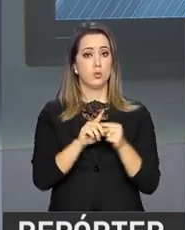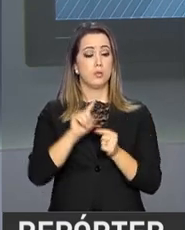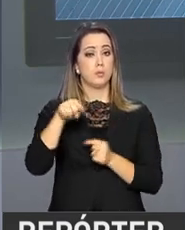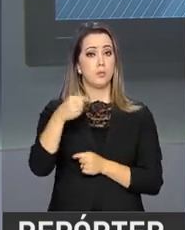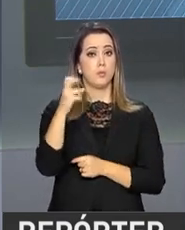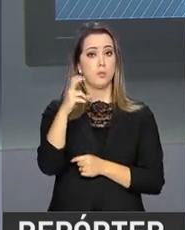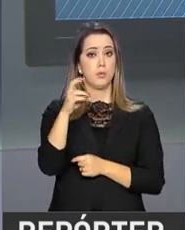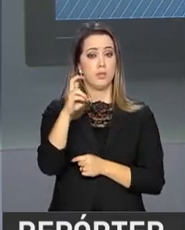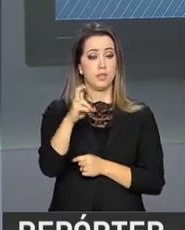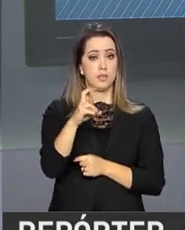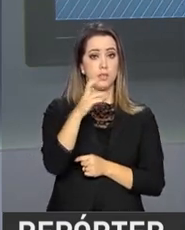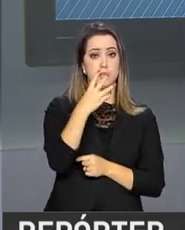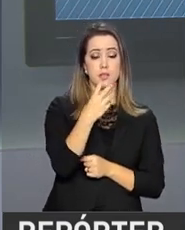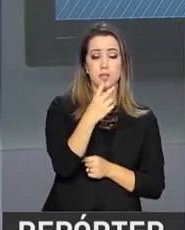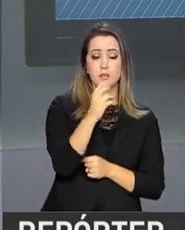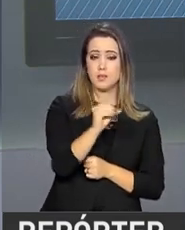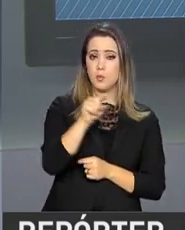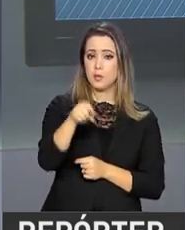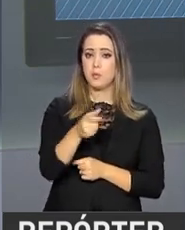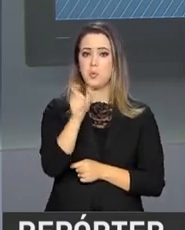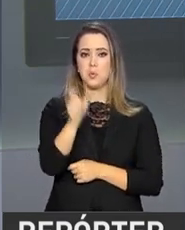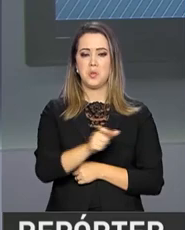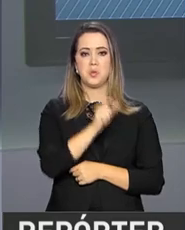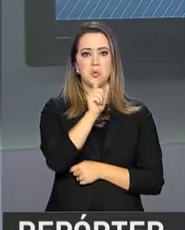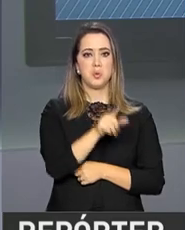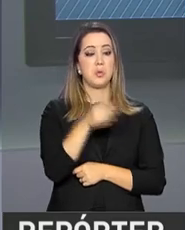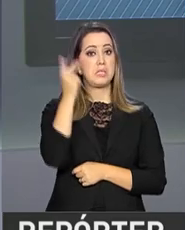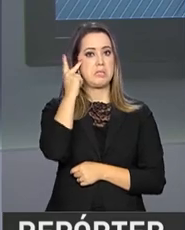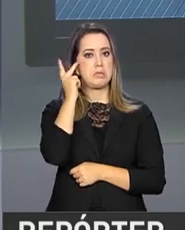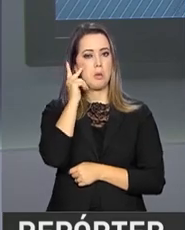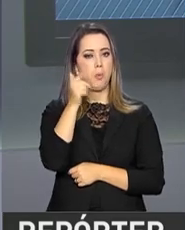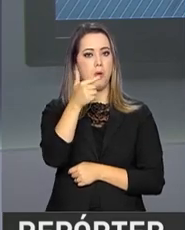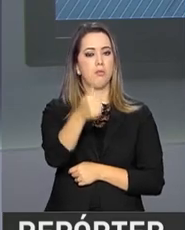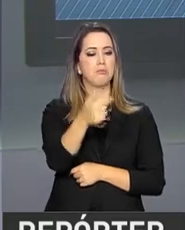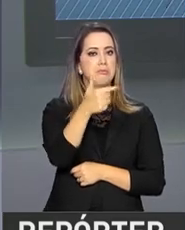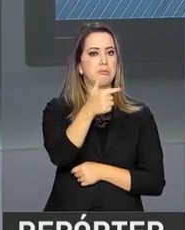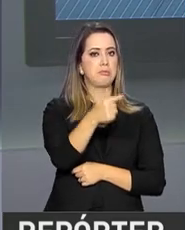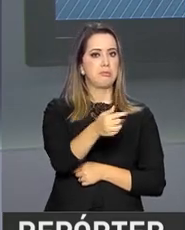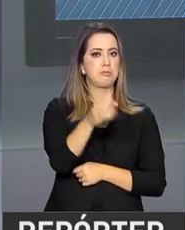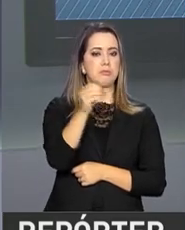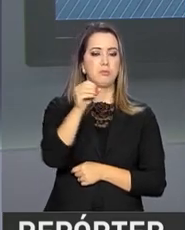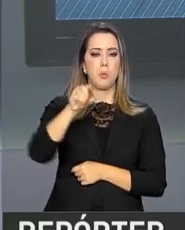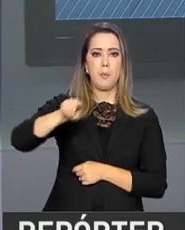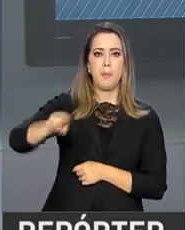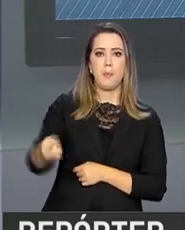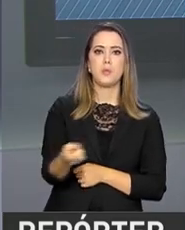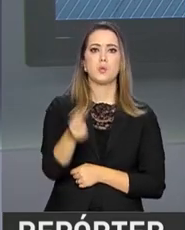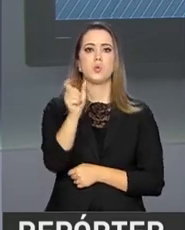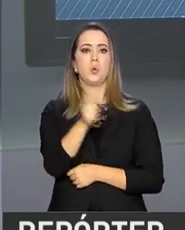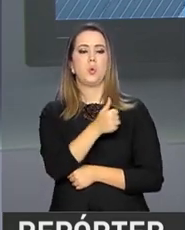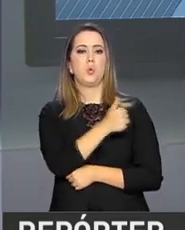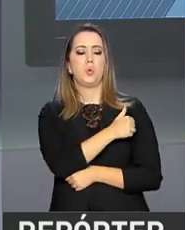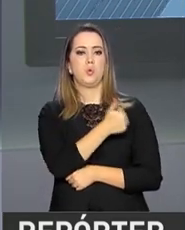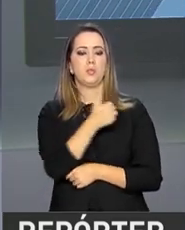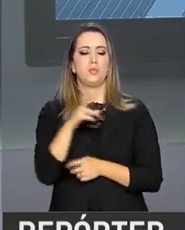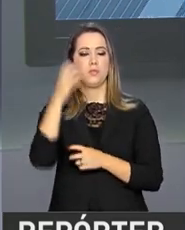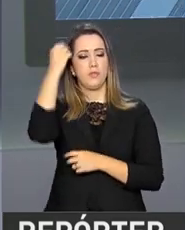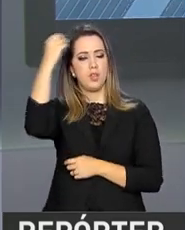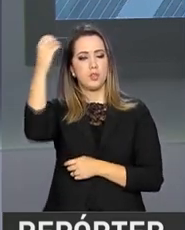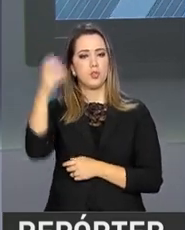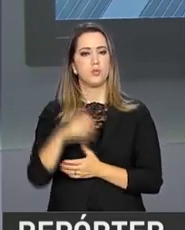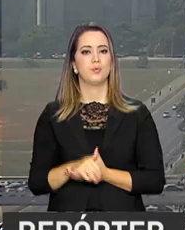550 mil passageiros enquanto em são paulo a previsão é de 760 mil pessoas viajando de